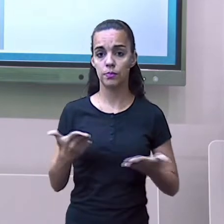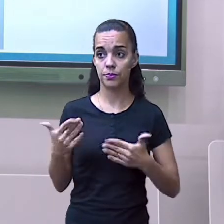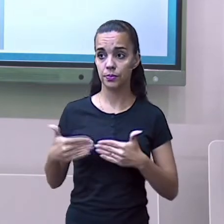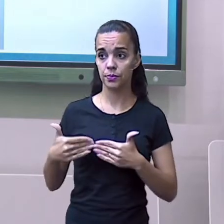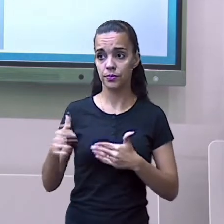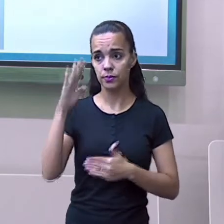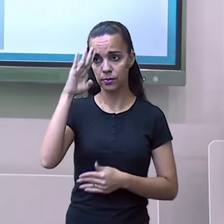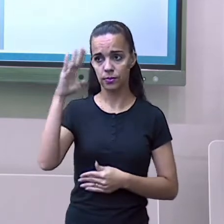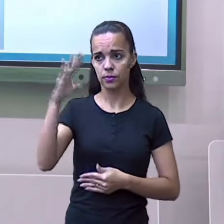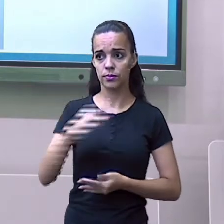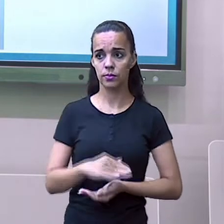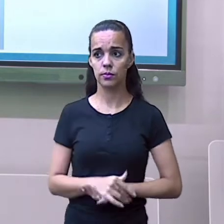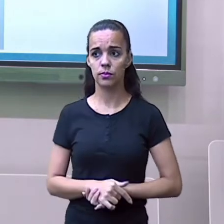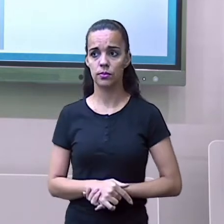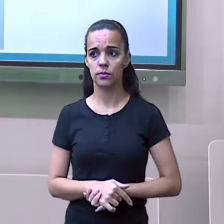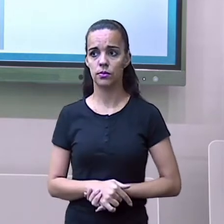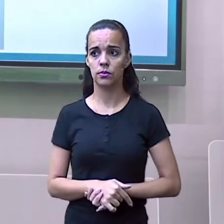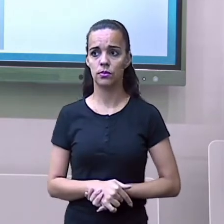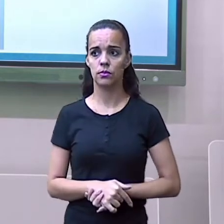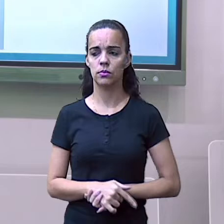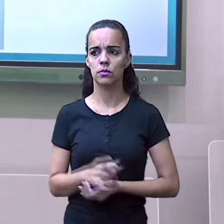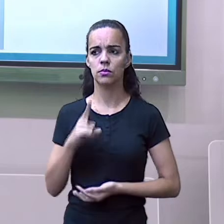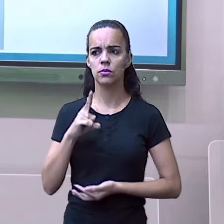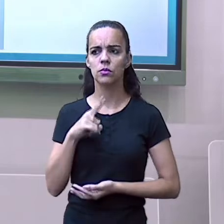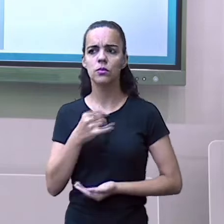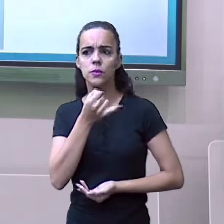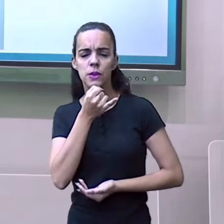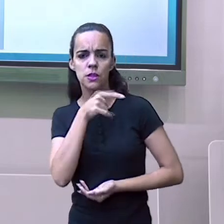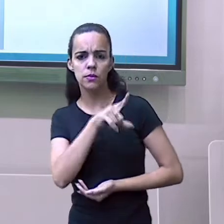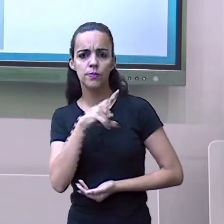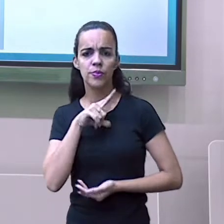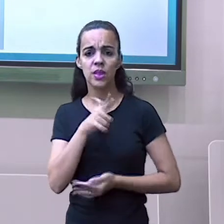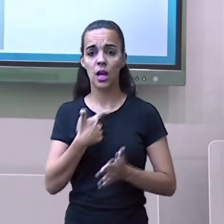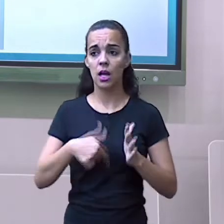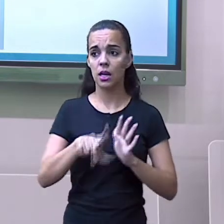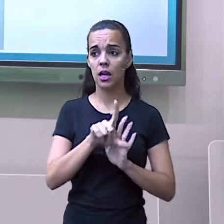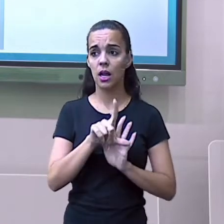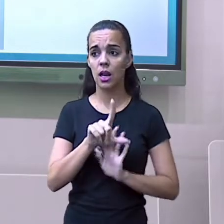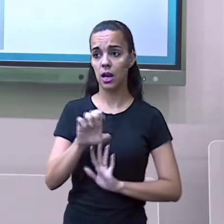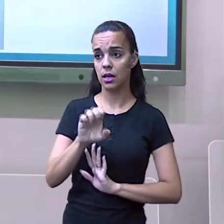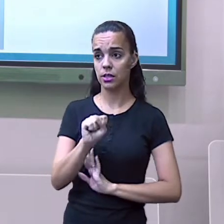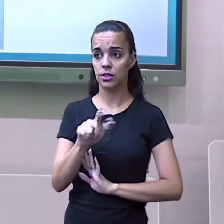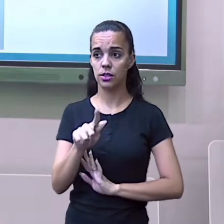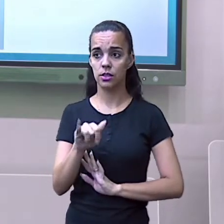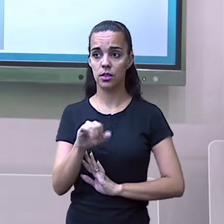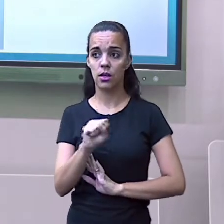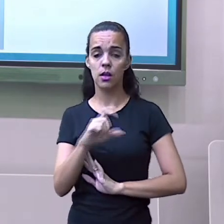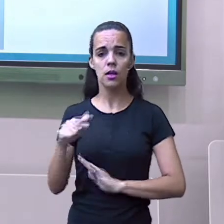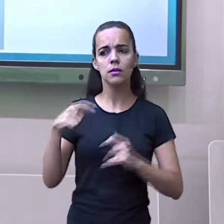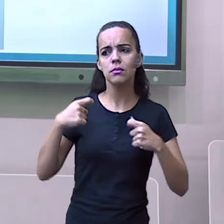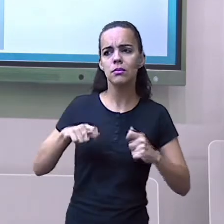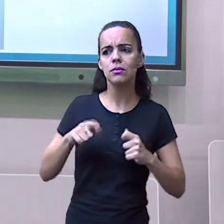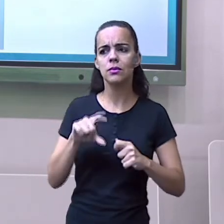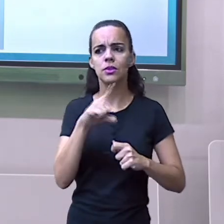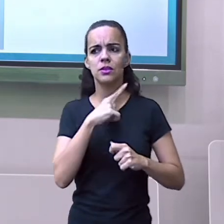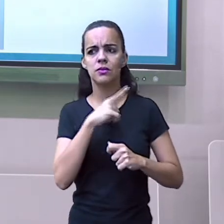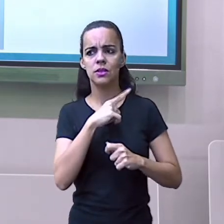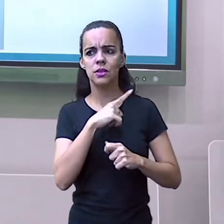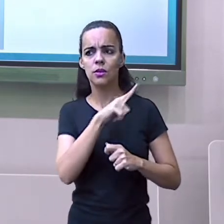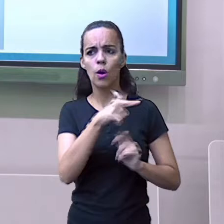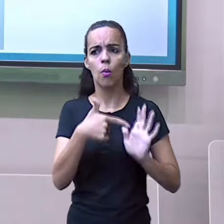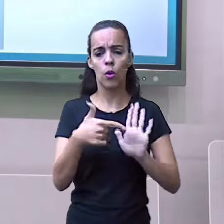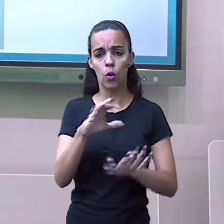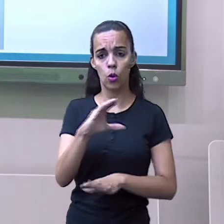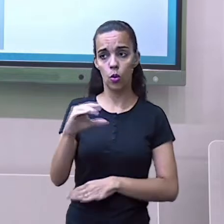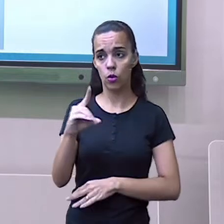principal, a que sabe da legislação brasileira em vigor, mais precisamente o Código de Defesa